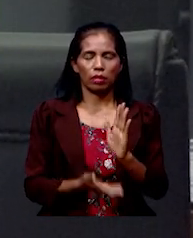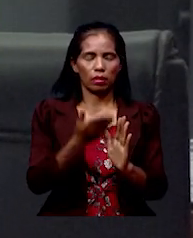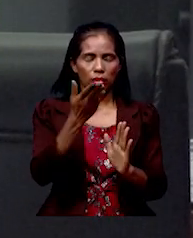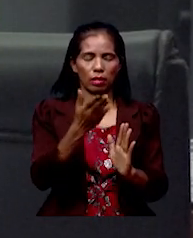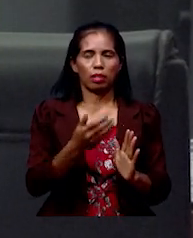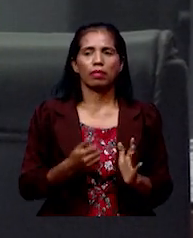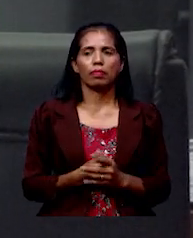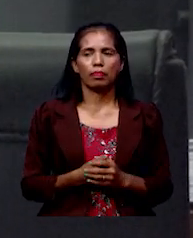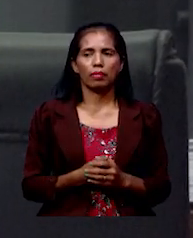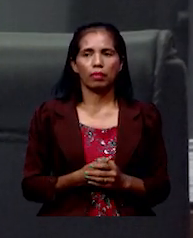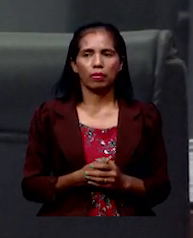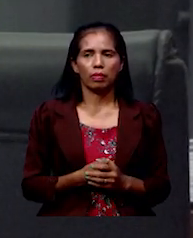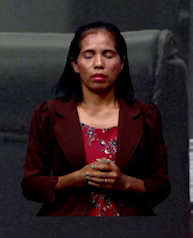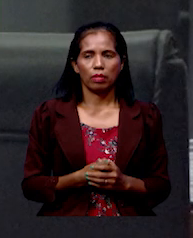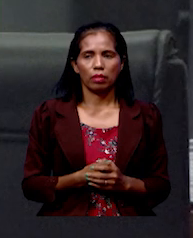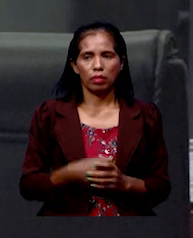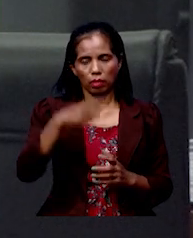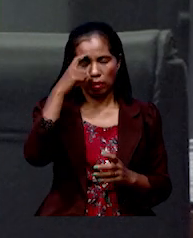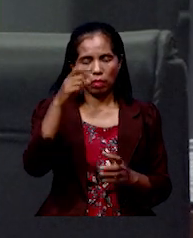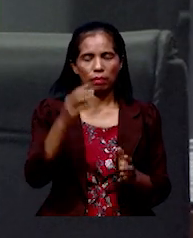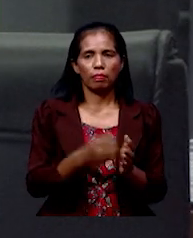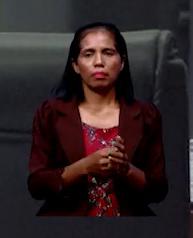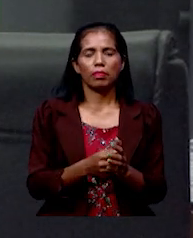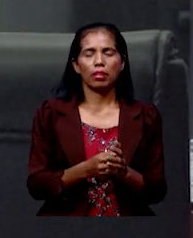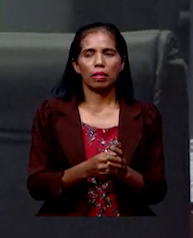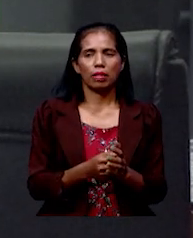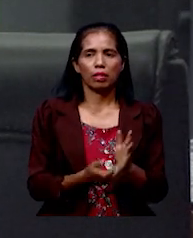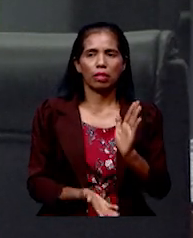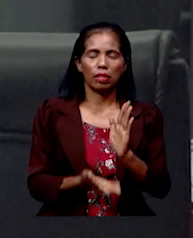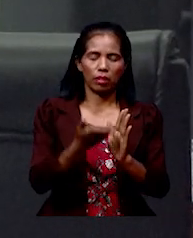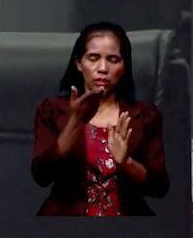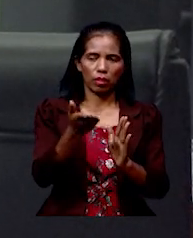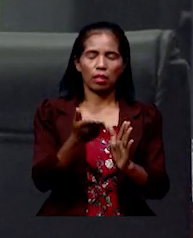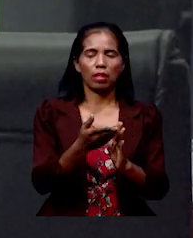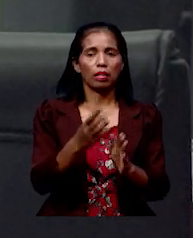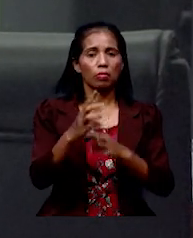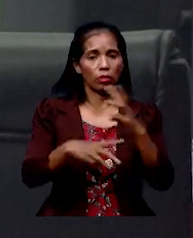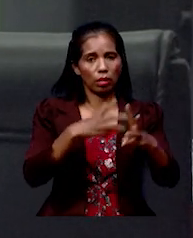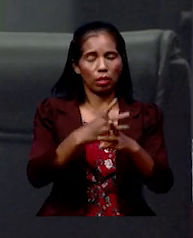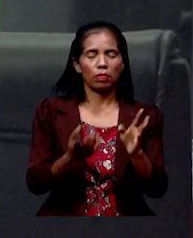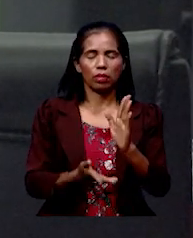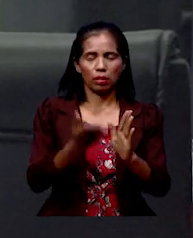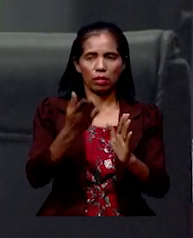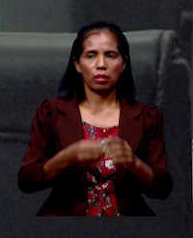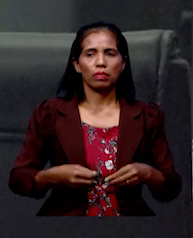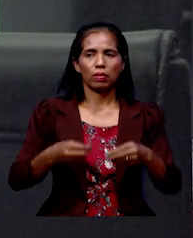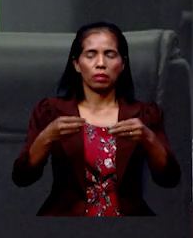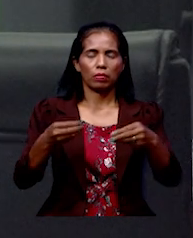se está também o preço mundial mos sai, e afeta mos a Rússia, Ucrânia, e